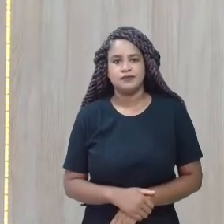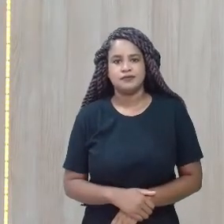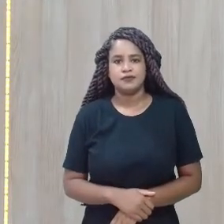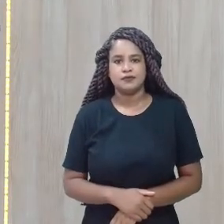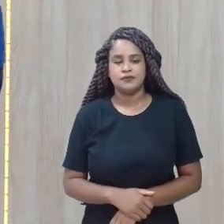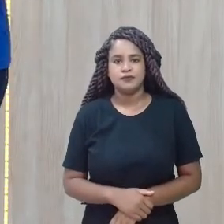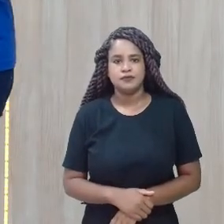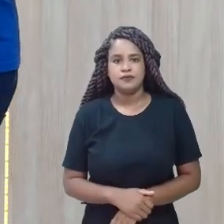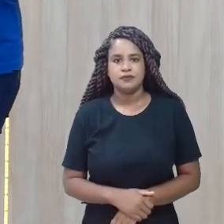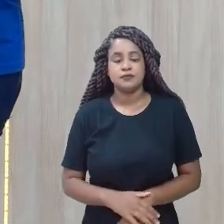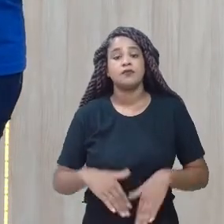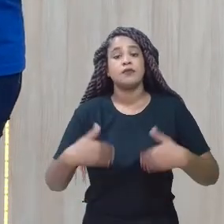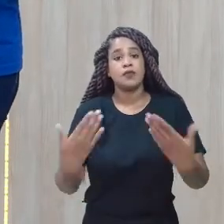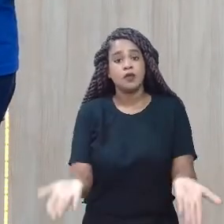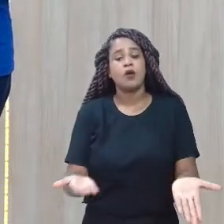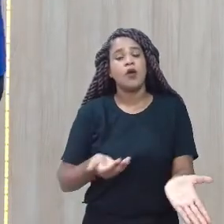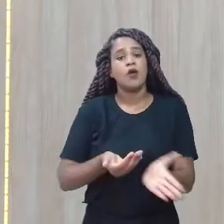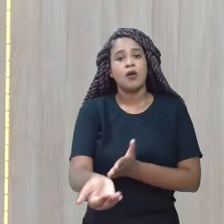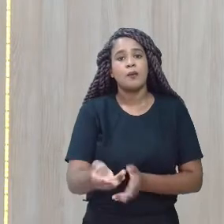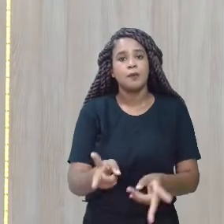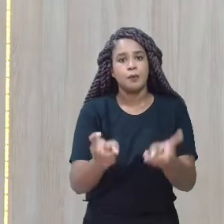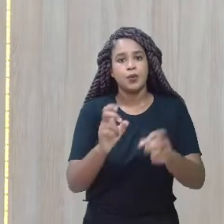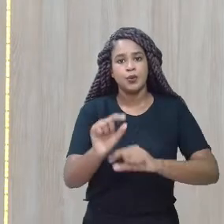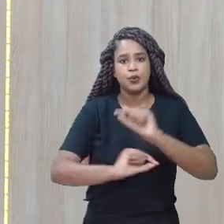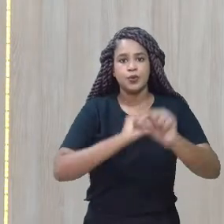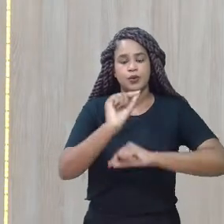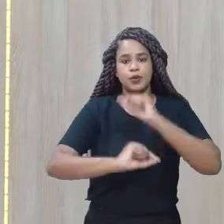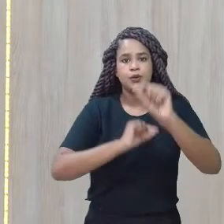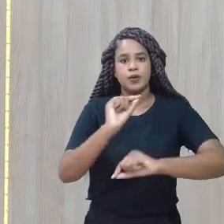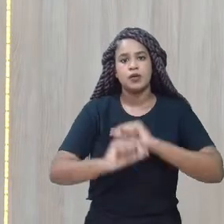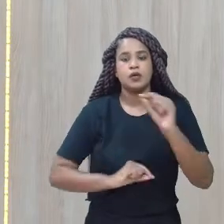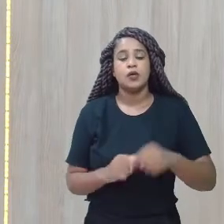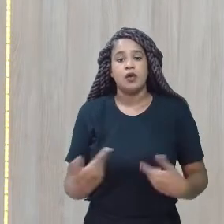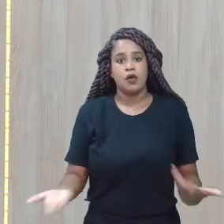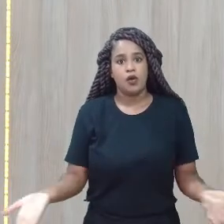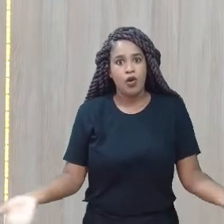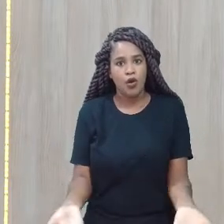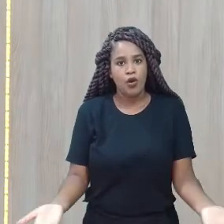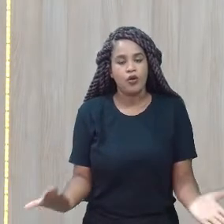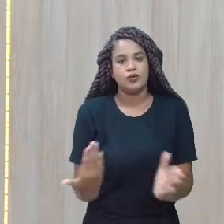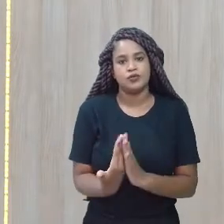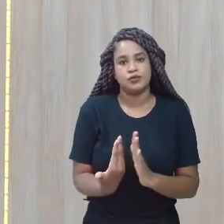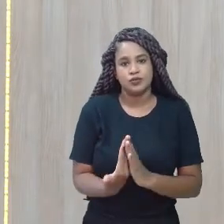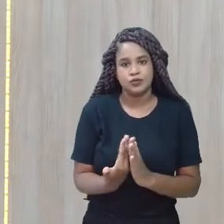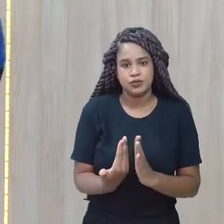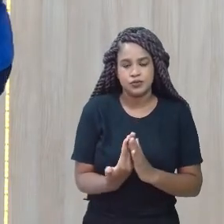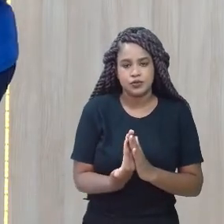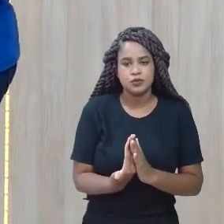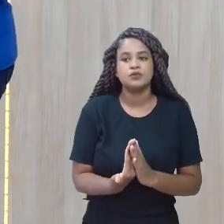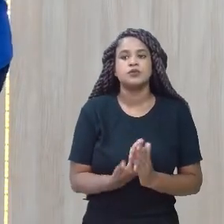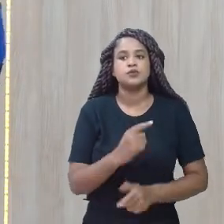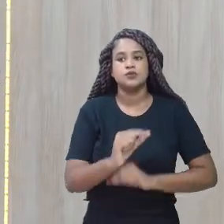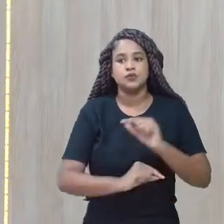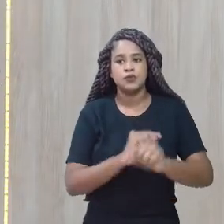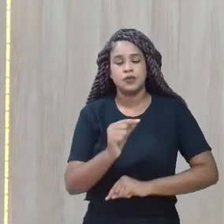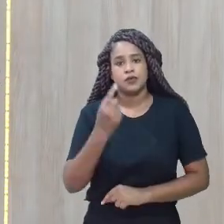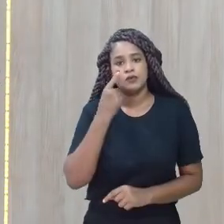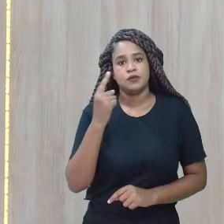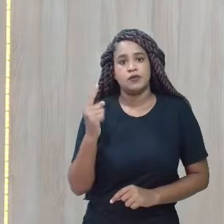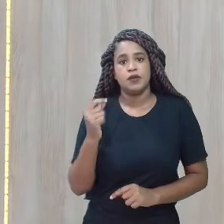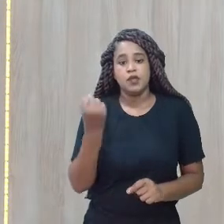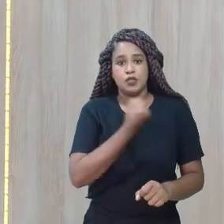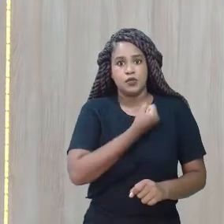direita. E aí a gente começa a perceber que para o que a gente está estudando hoje, é nesse conjunto de números que a gente vai